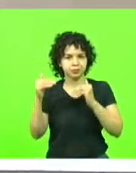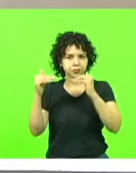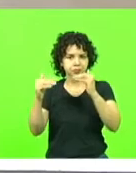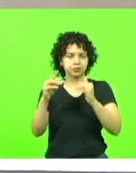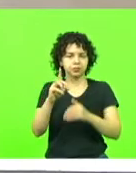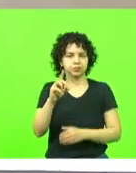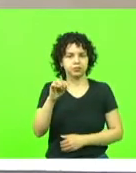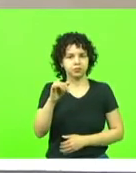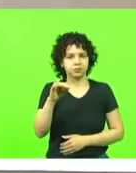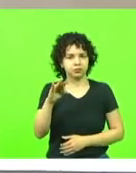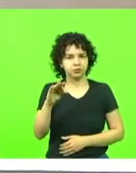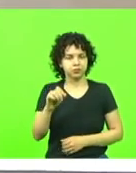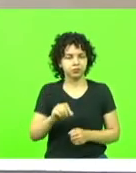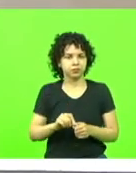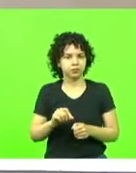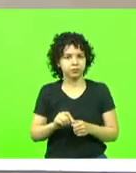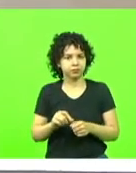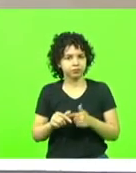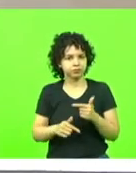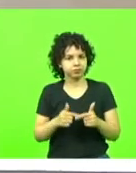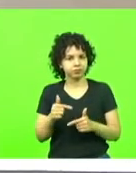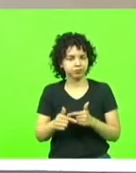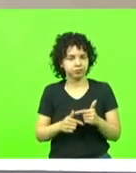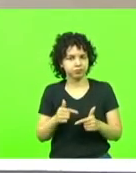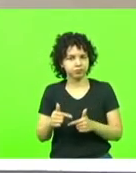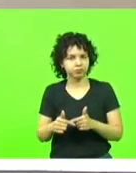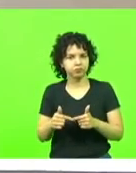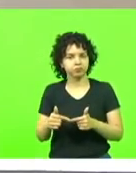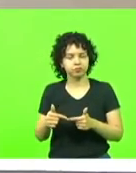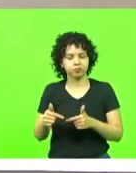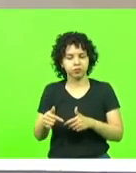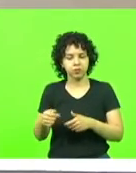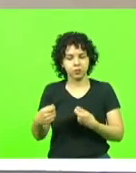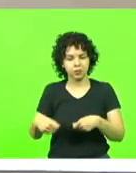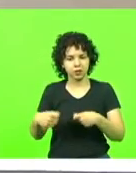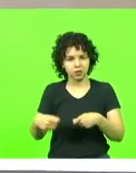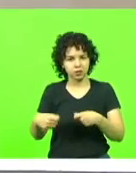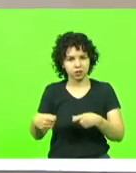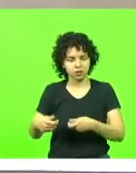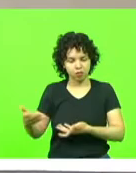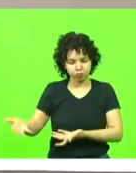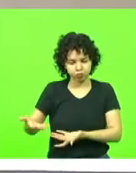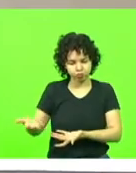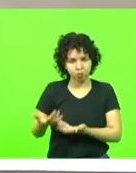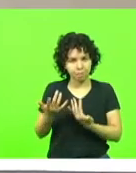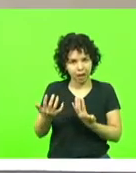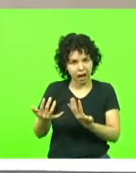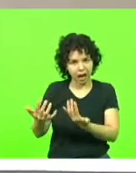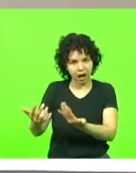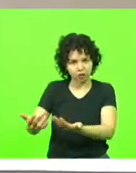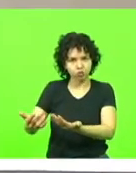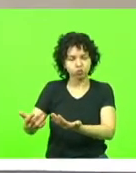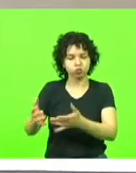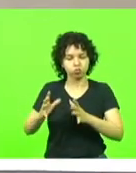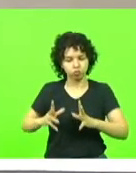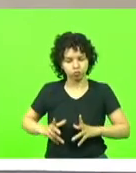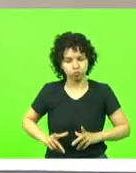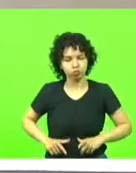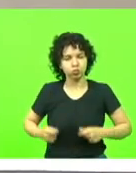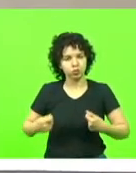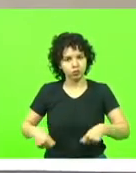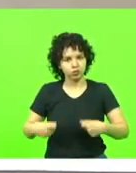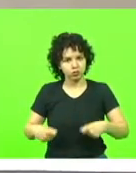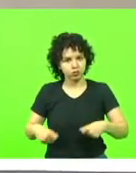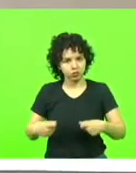que realize serviços de roçagem no trevo do Coleiro do Vale, localizado